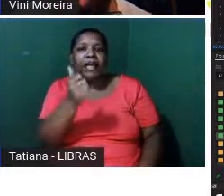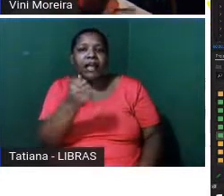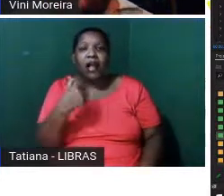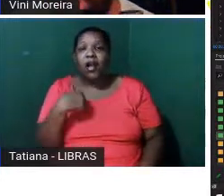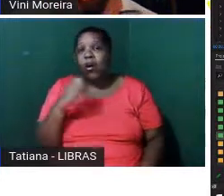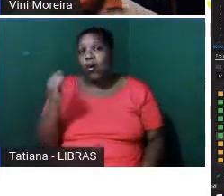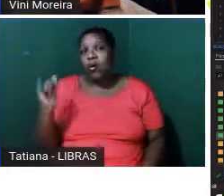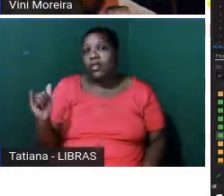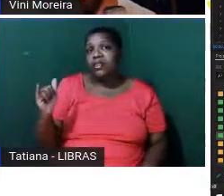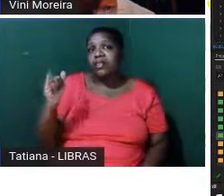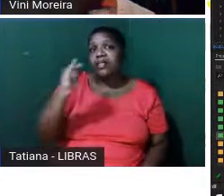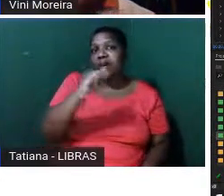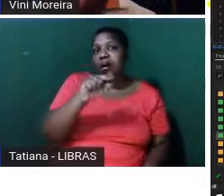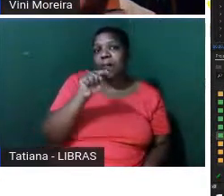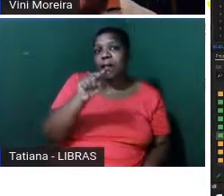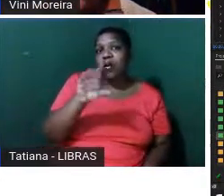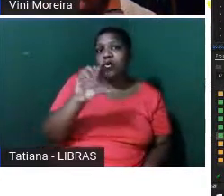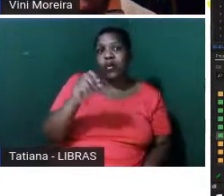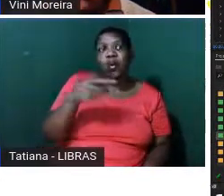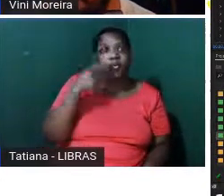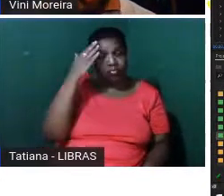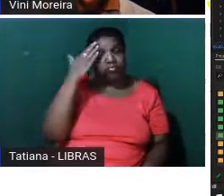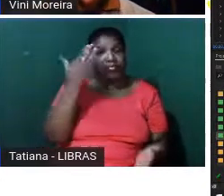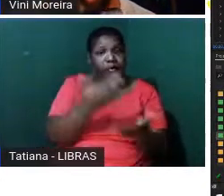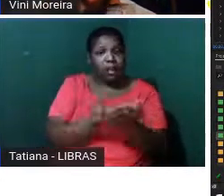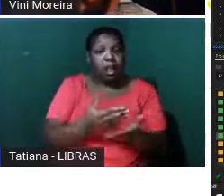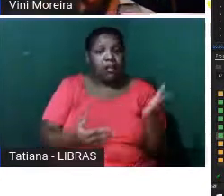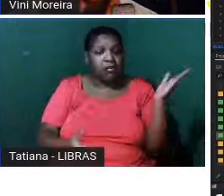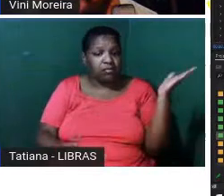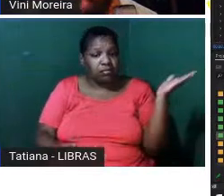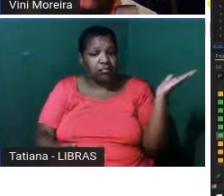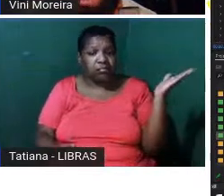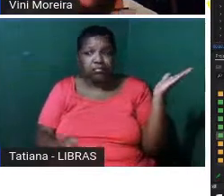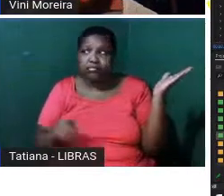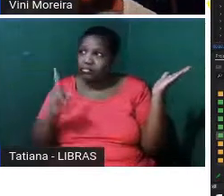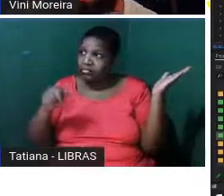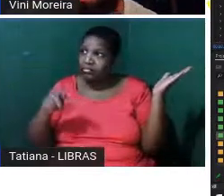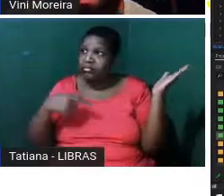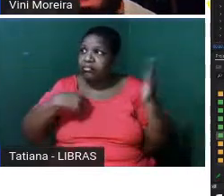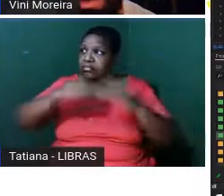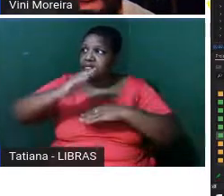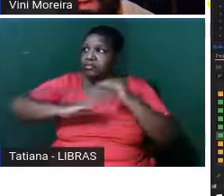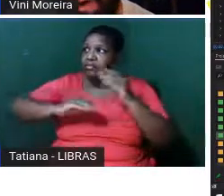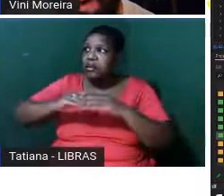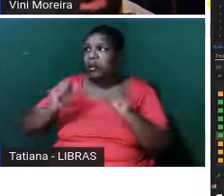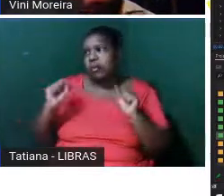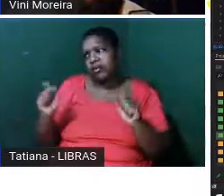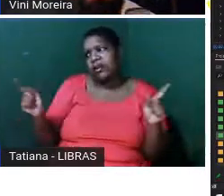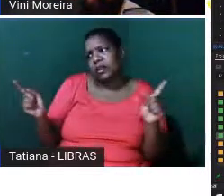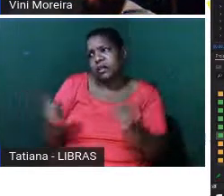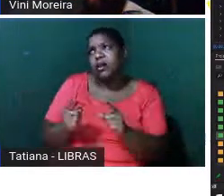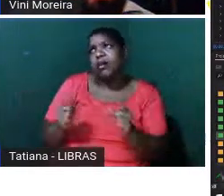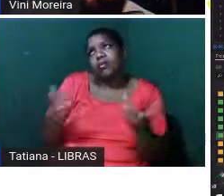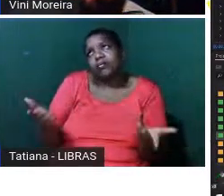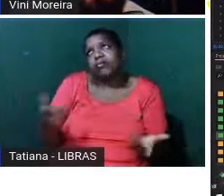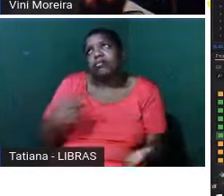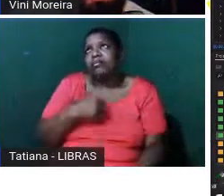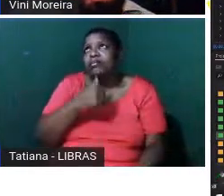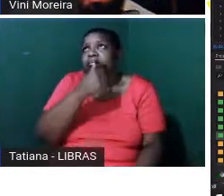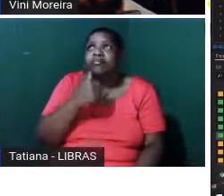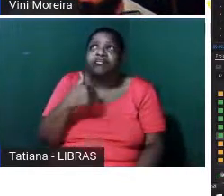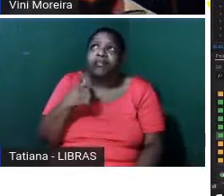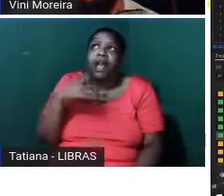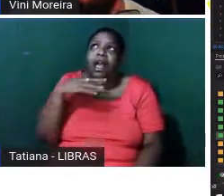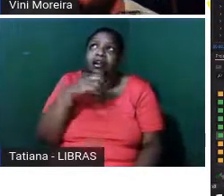decolar.com eu ia tocar mente acreditar se eu tivesse assistindo esse vídeo mas eu acho que podia ser menor eu só por enquanto só